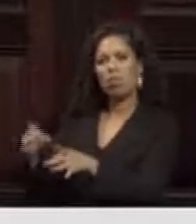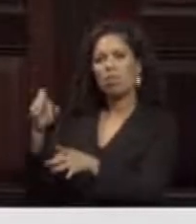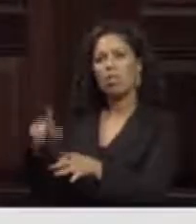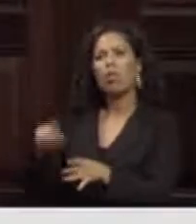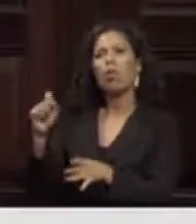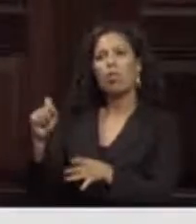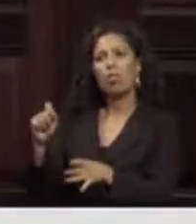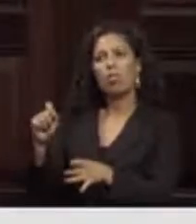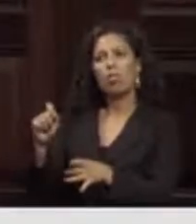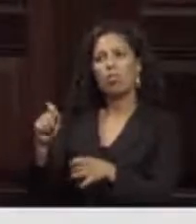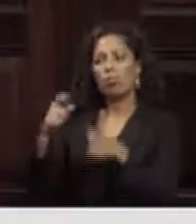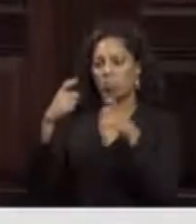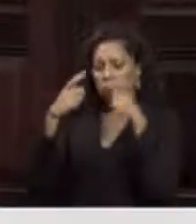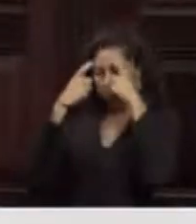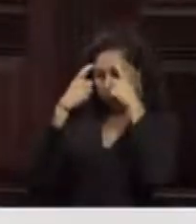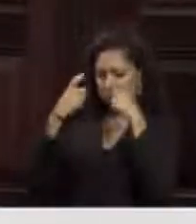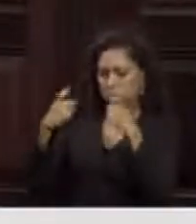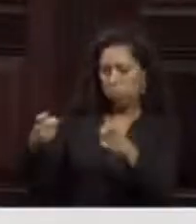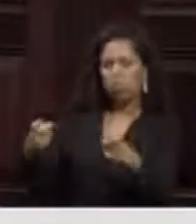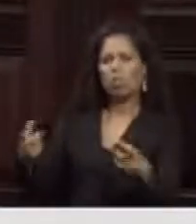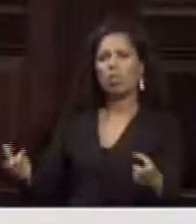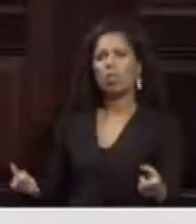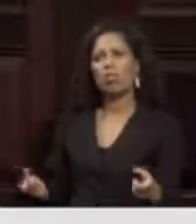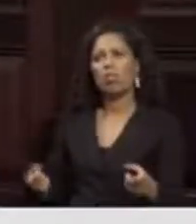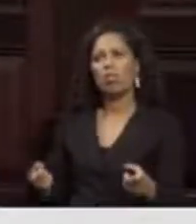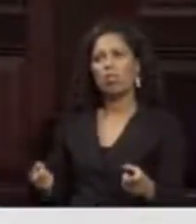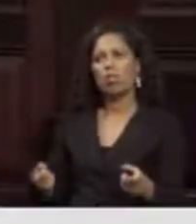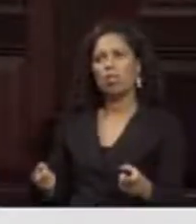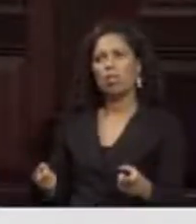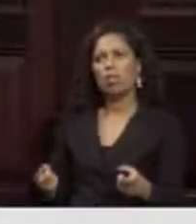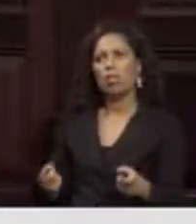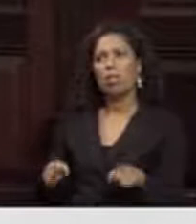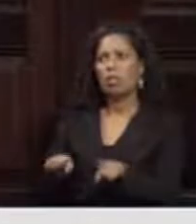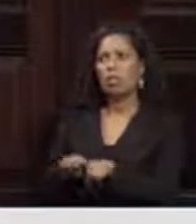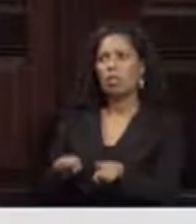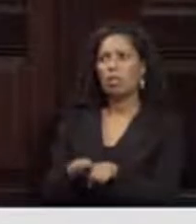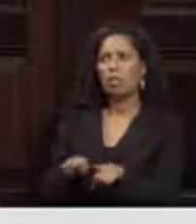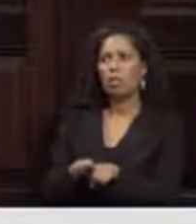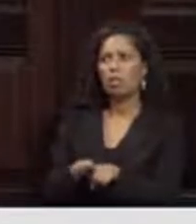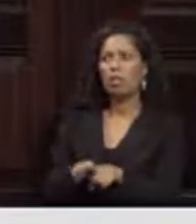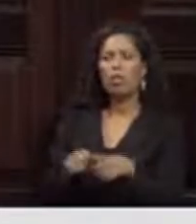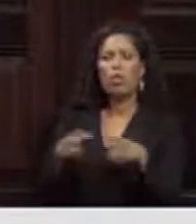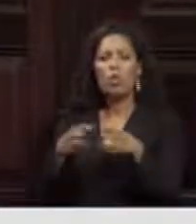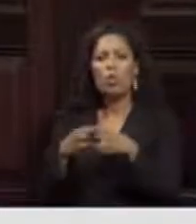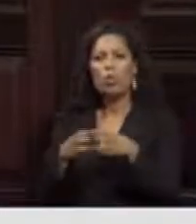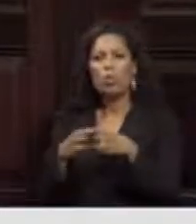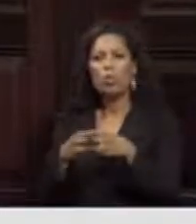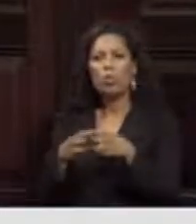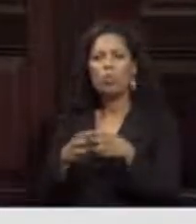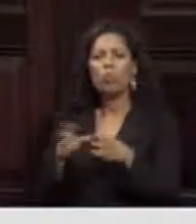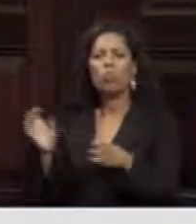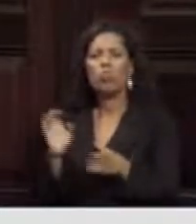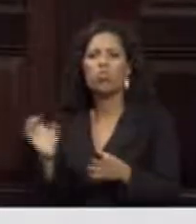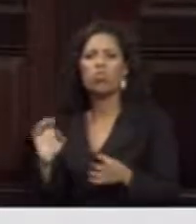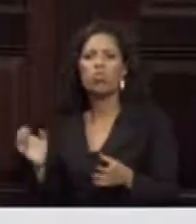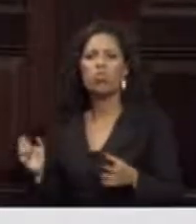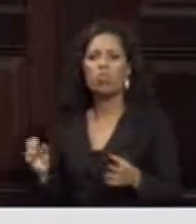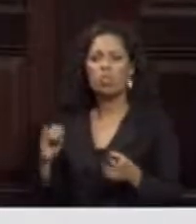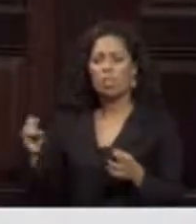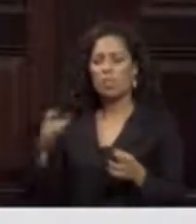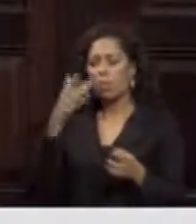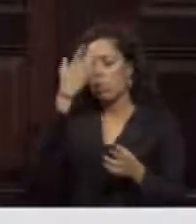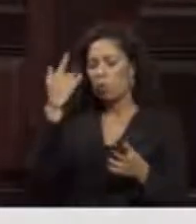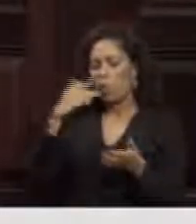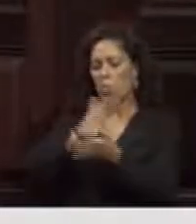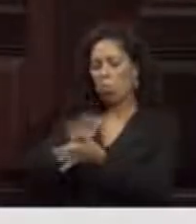comunidade LGBT, que acontece com muita frequência, que acontece às vezes tirando a